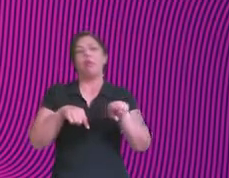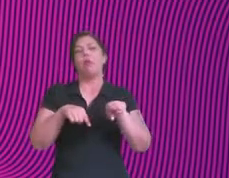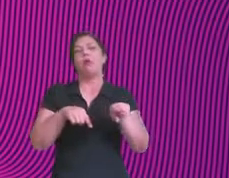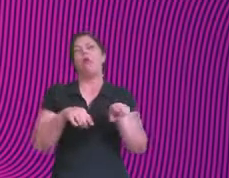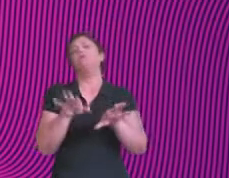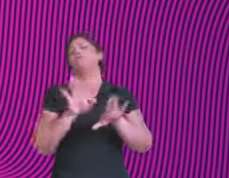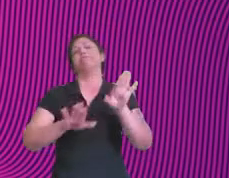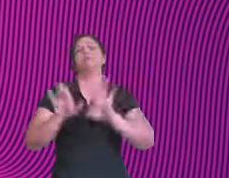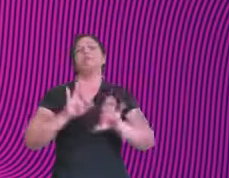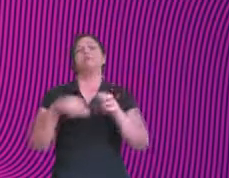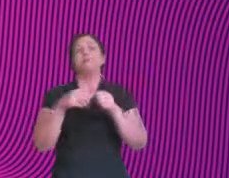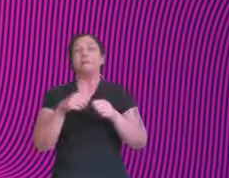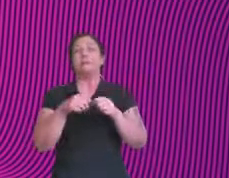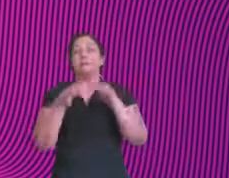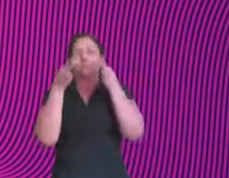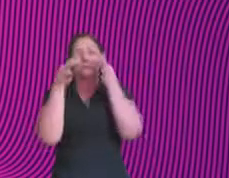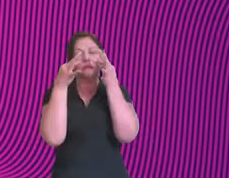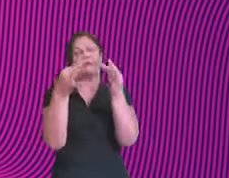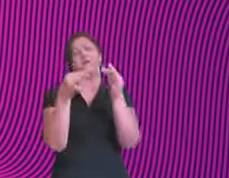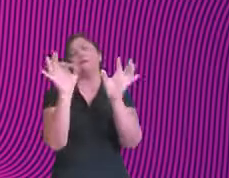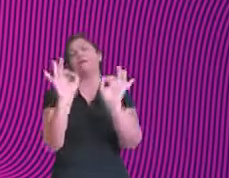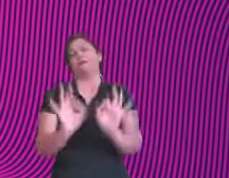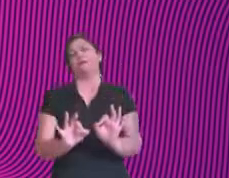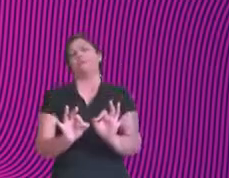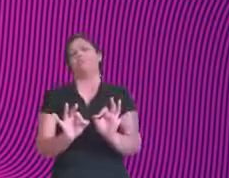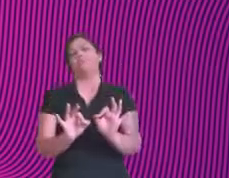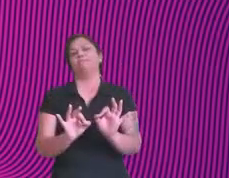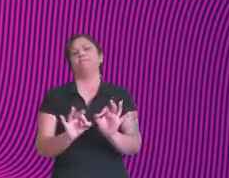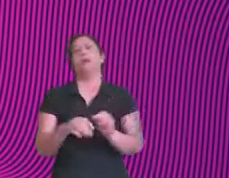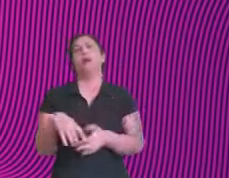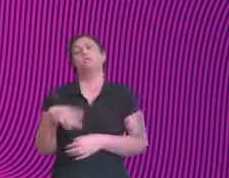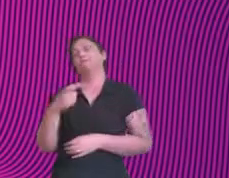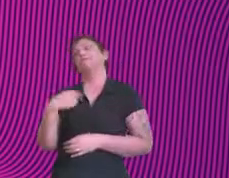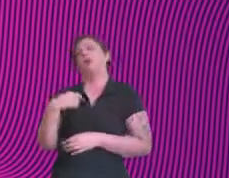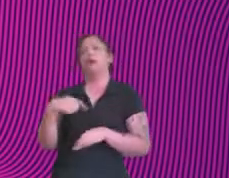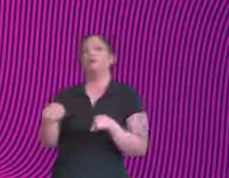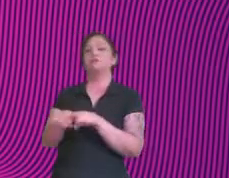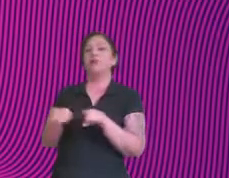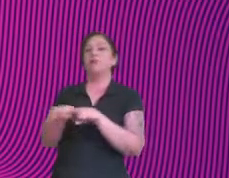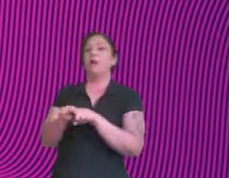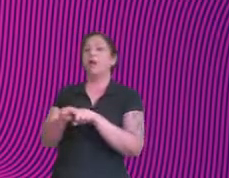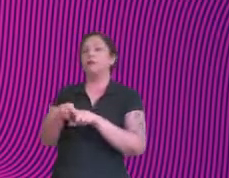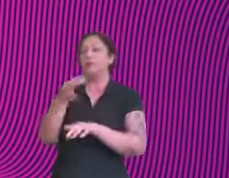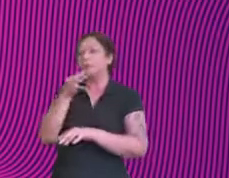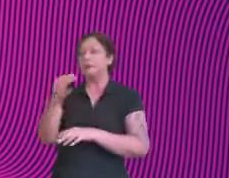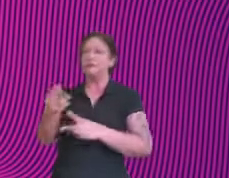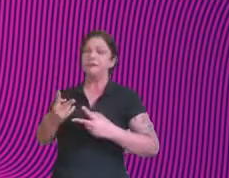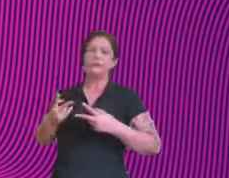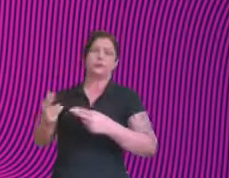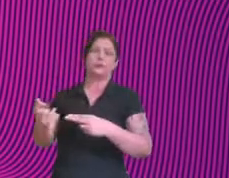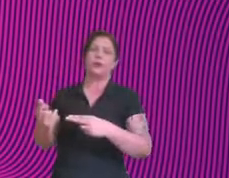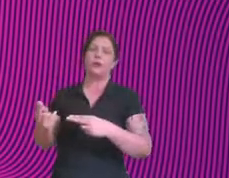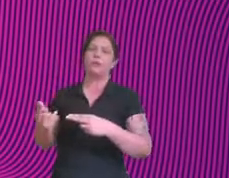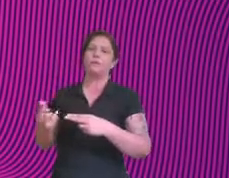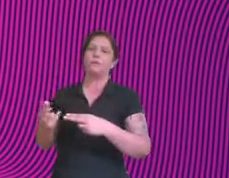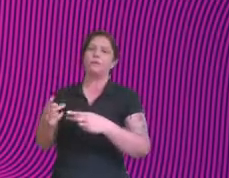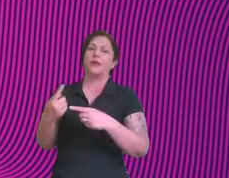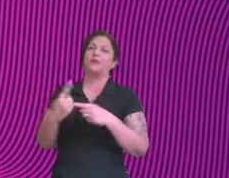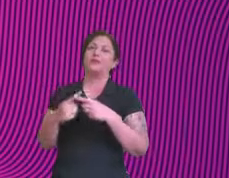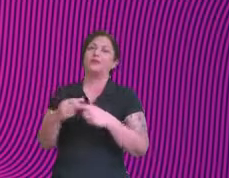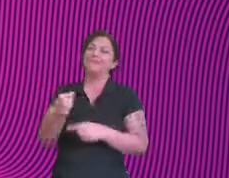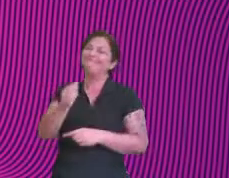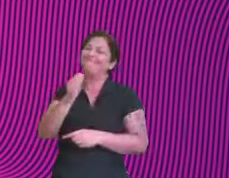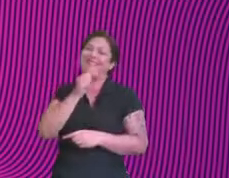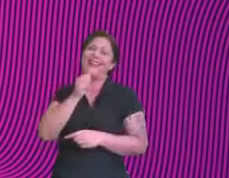Eu também tenho essa mesma opinião que o Gustavo em relação ao PIPAC, né? Considero ainda experimental